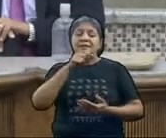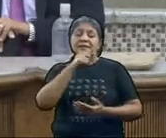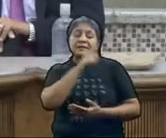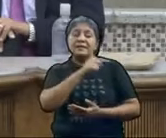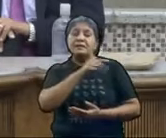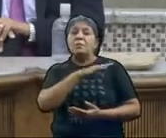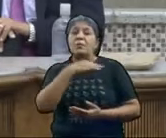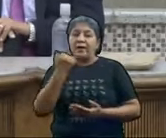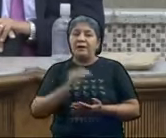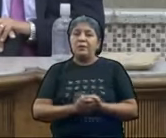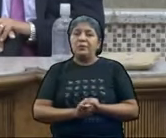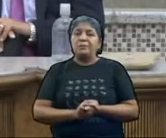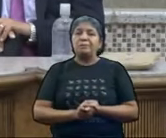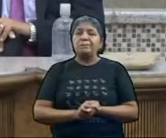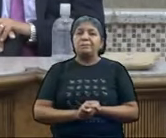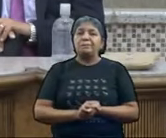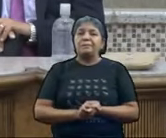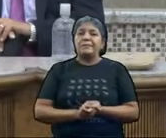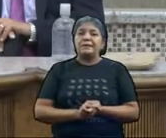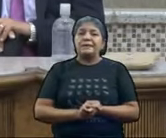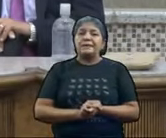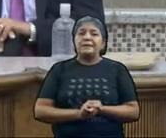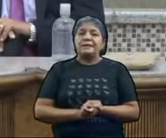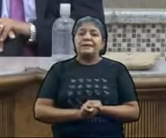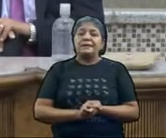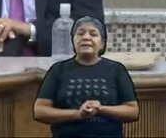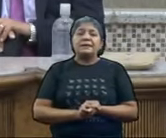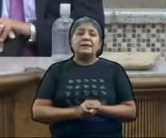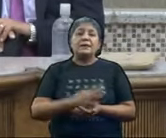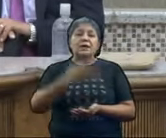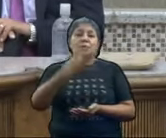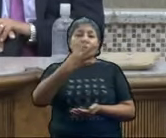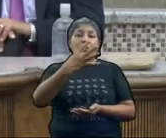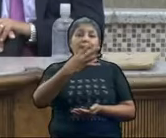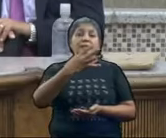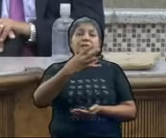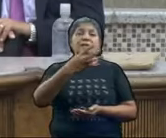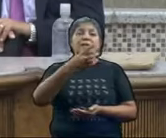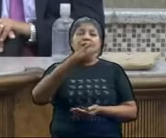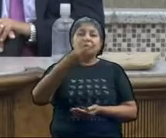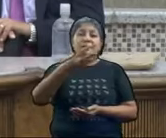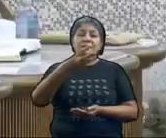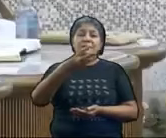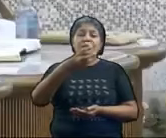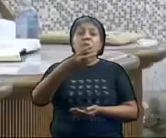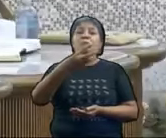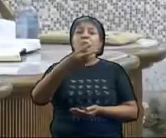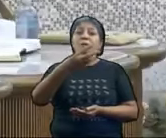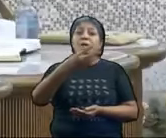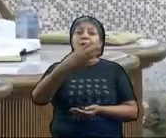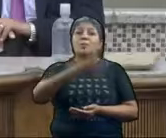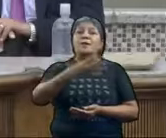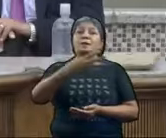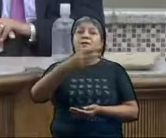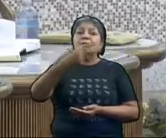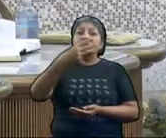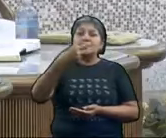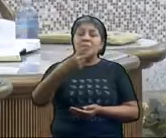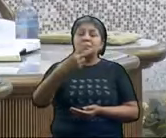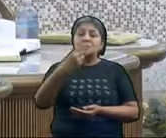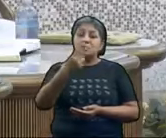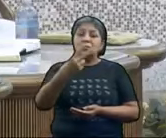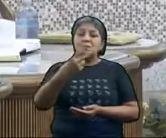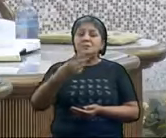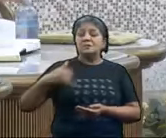noite, a nossa querida mãe, 42 ou 43 anos de idade, né, Neuza? 42 anos de idade.